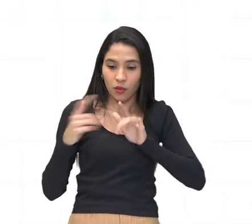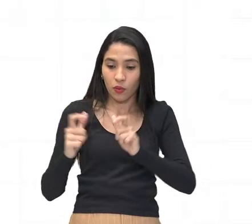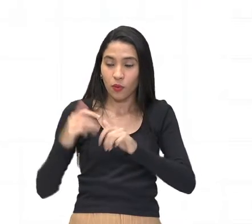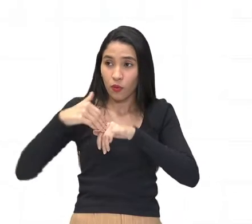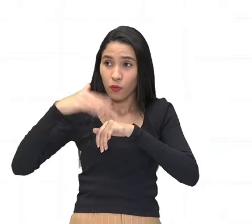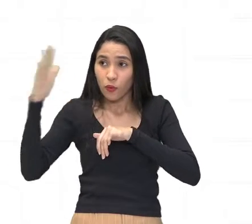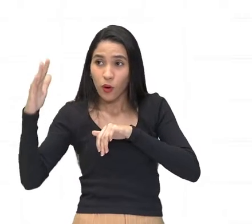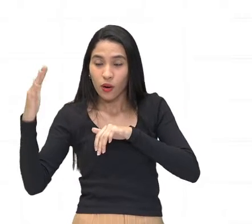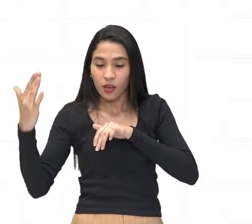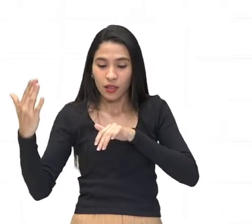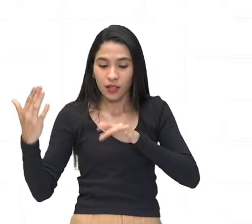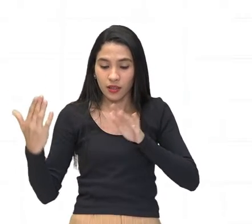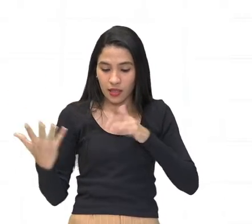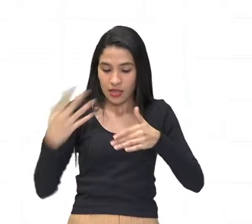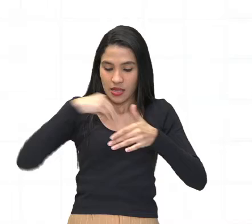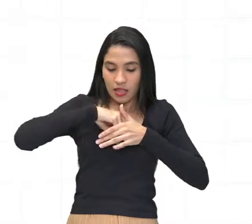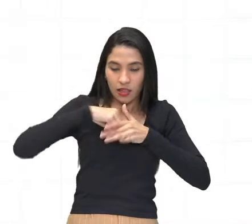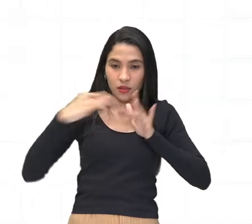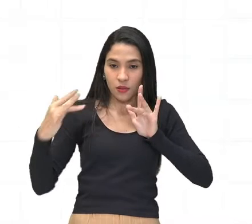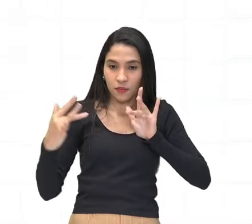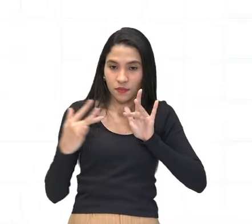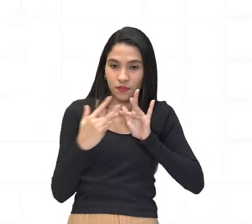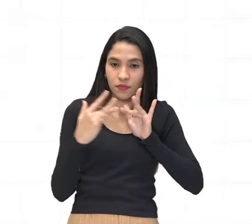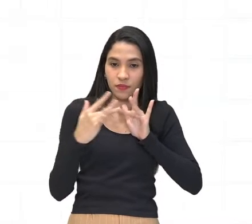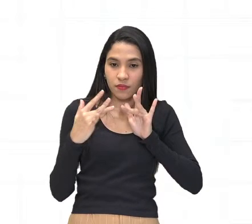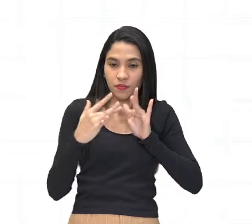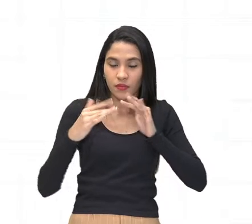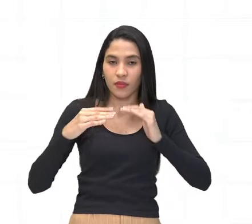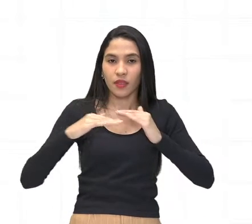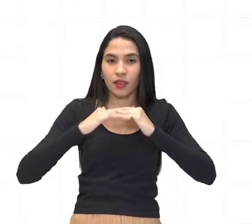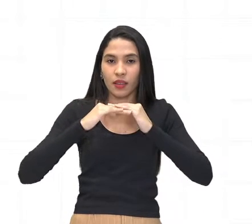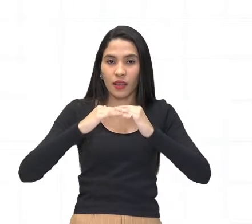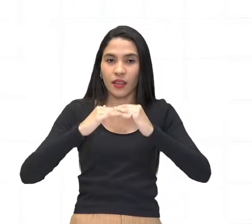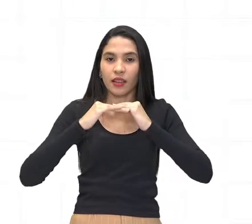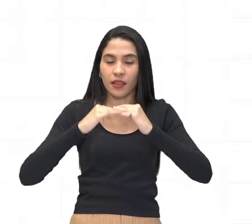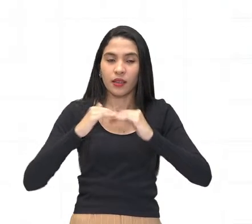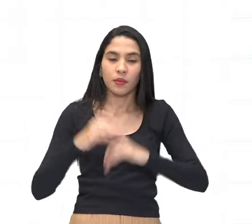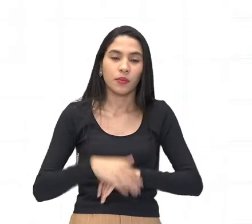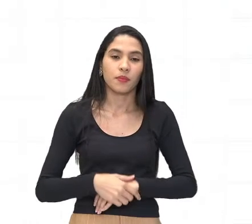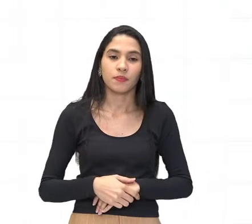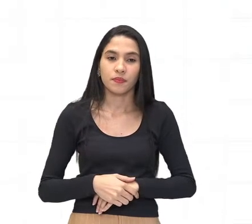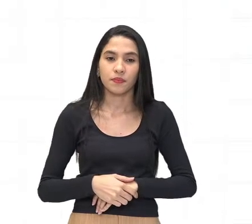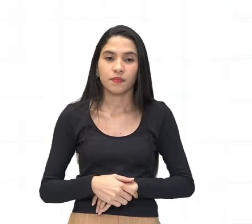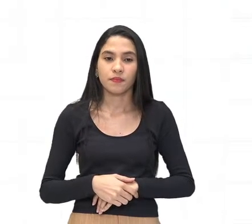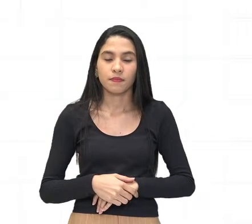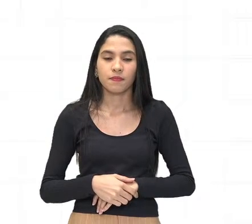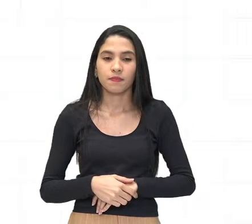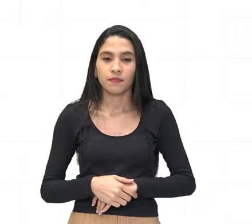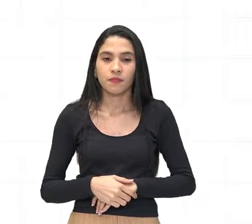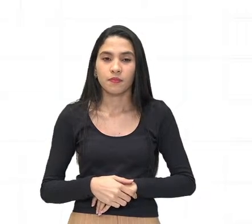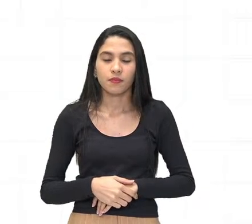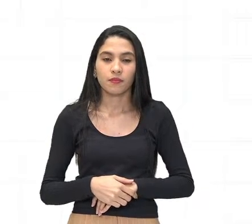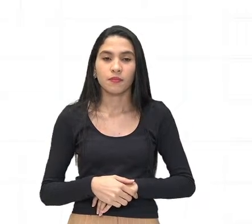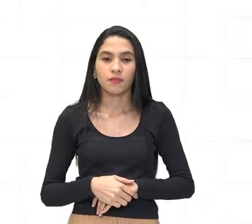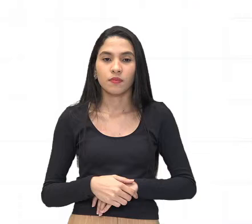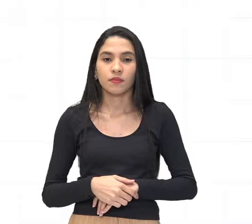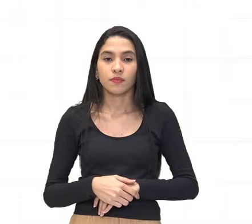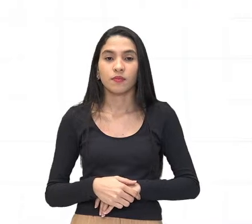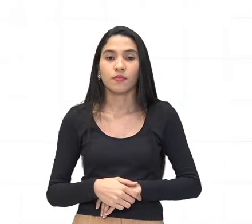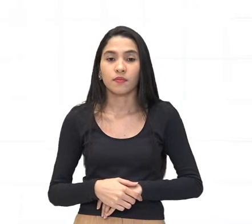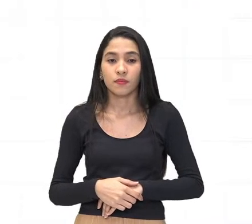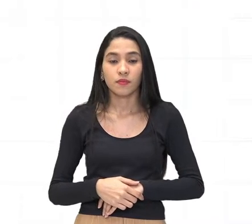externa que vão buscar aí o equilíbrio, certo? E essa